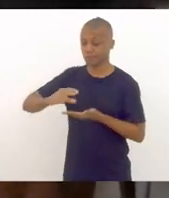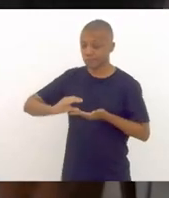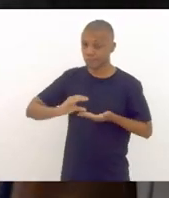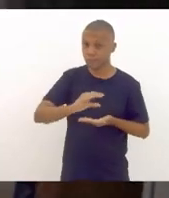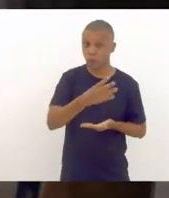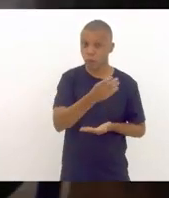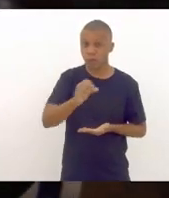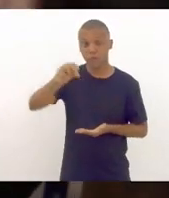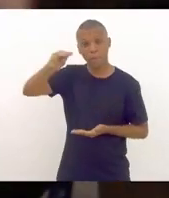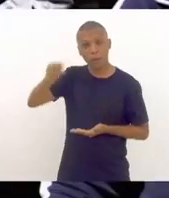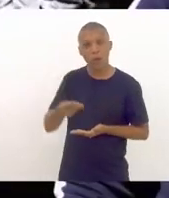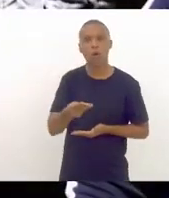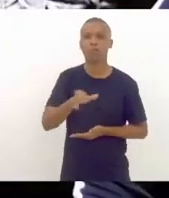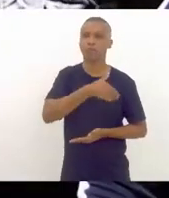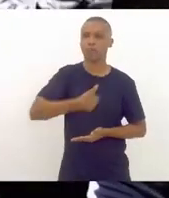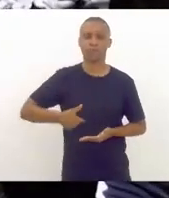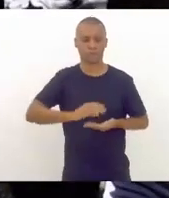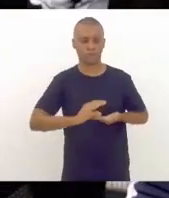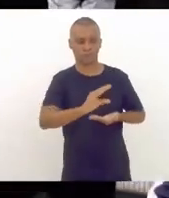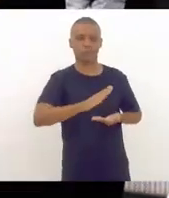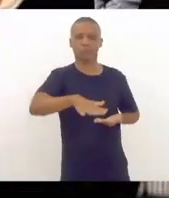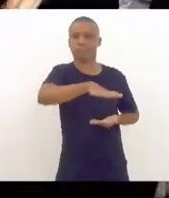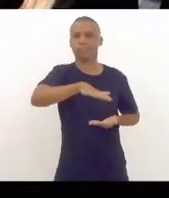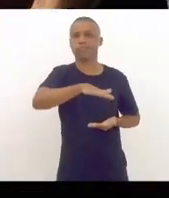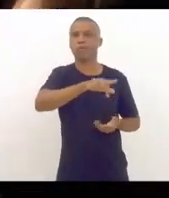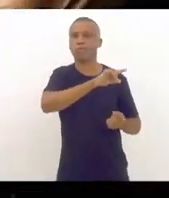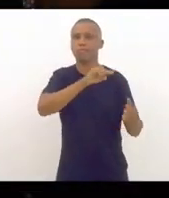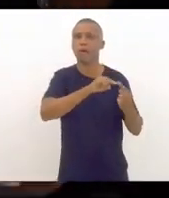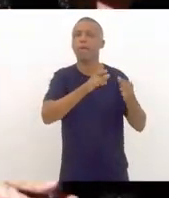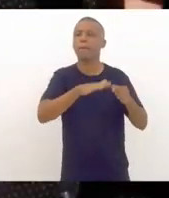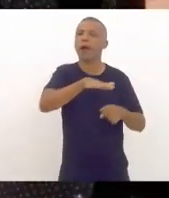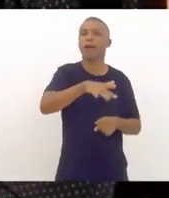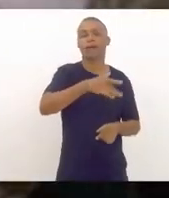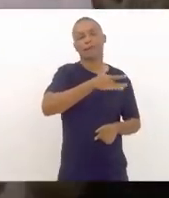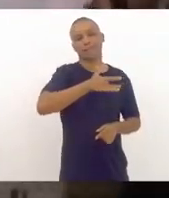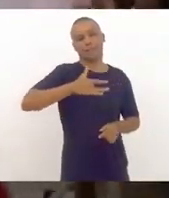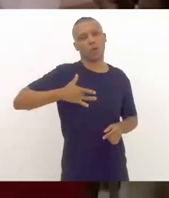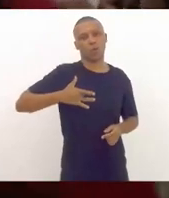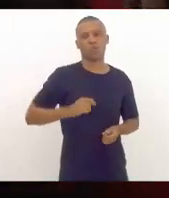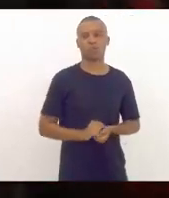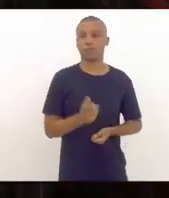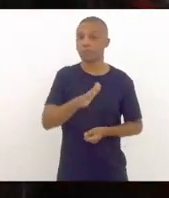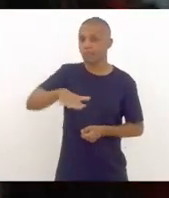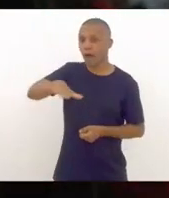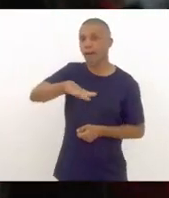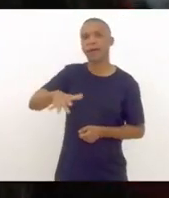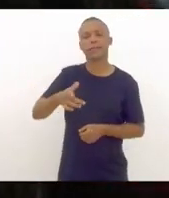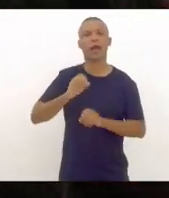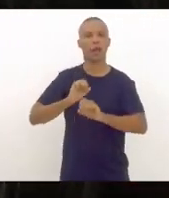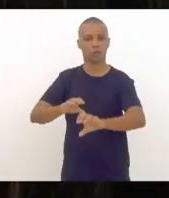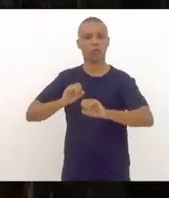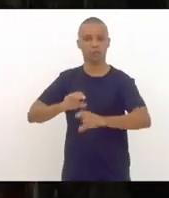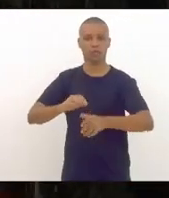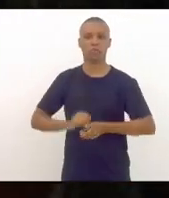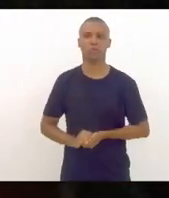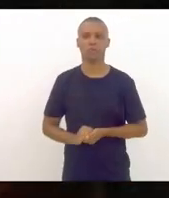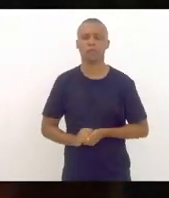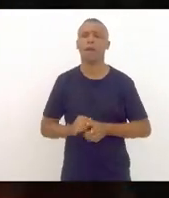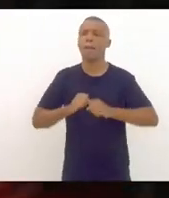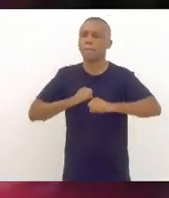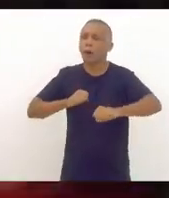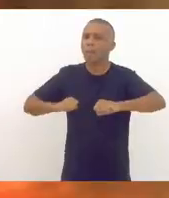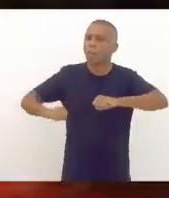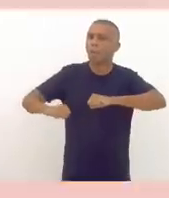400 milhões para o Estado, especialmente para as áreas da saúde e da educação. Lutou pelas pessoas